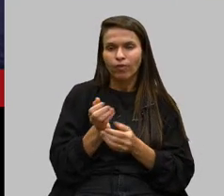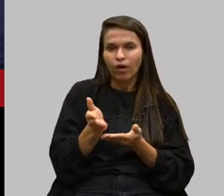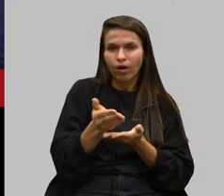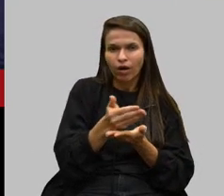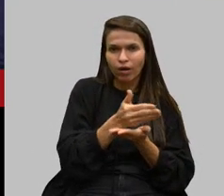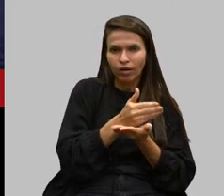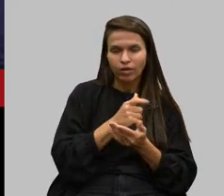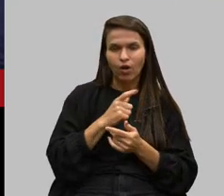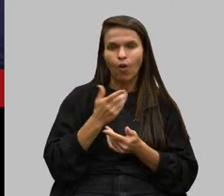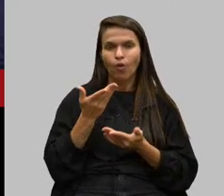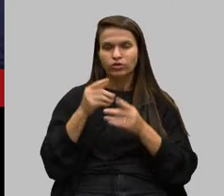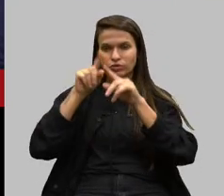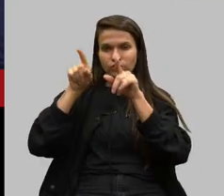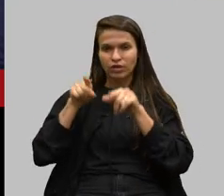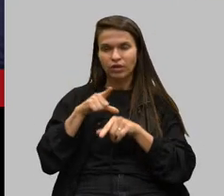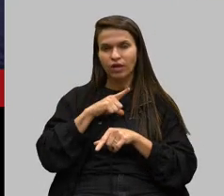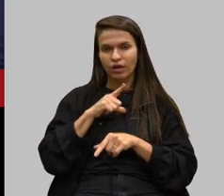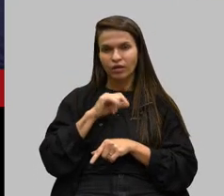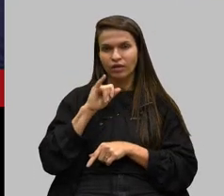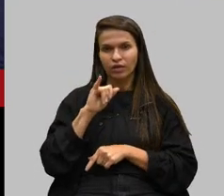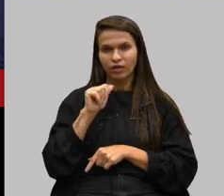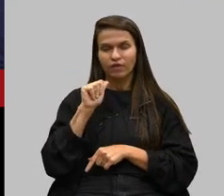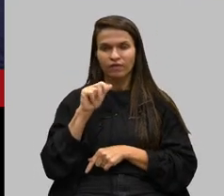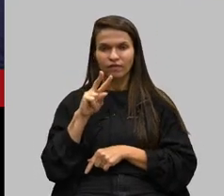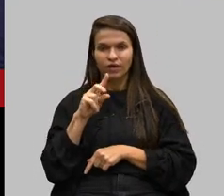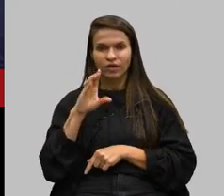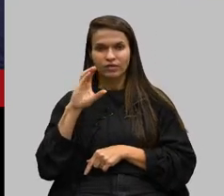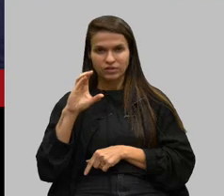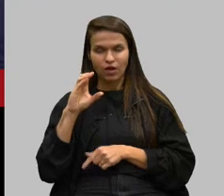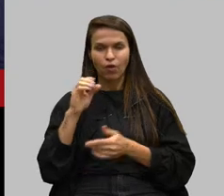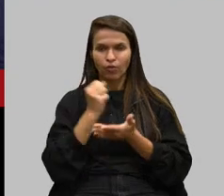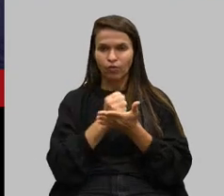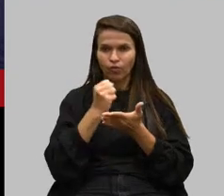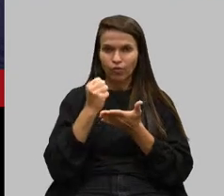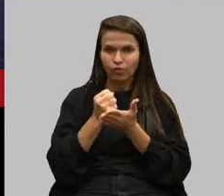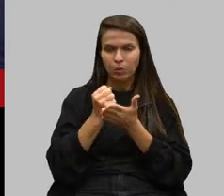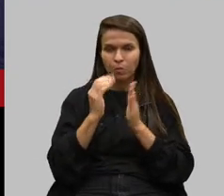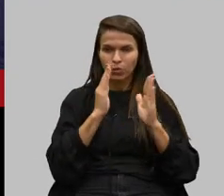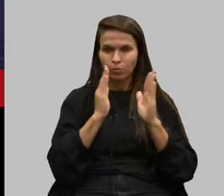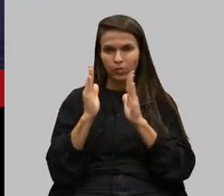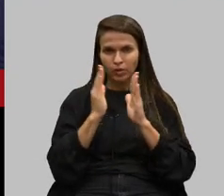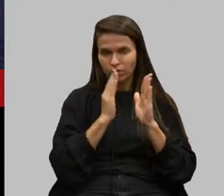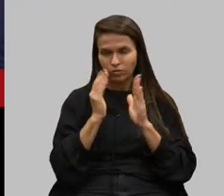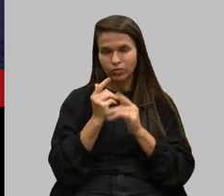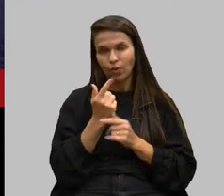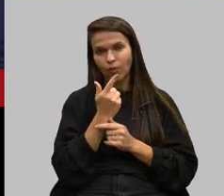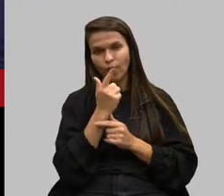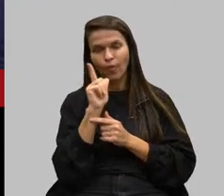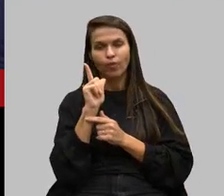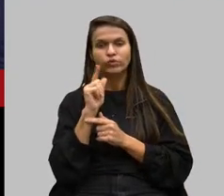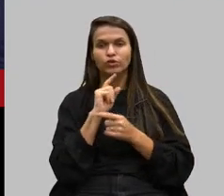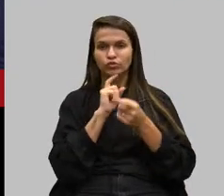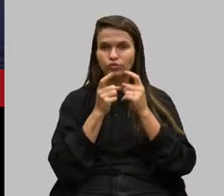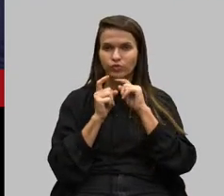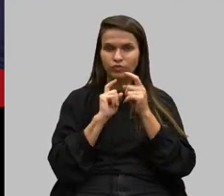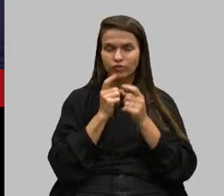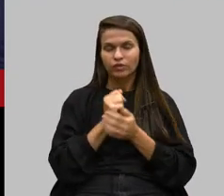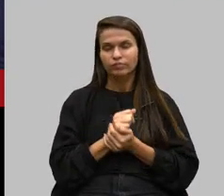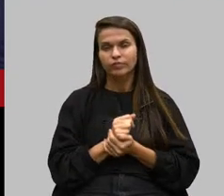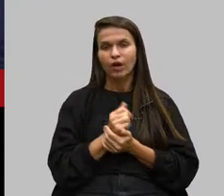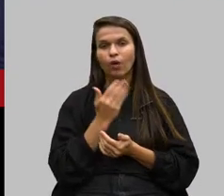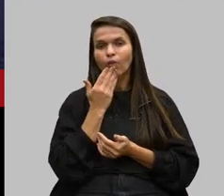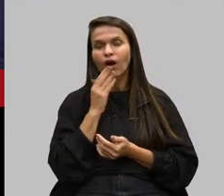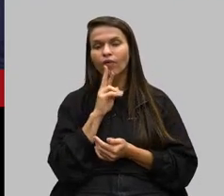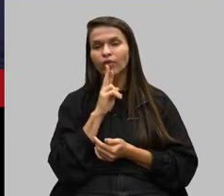existentes na Mc Qual o quantitativo de servidores contratados temporariamente é um outro questionamento qual foi o